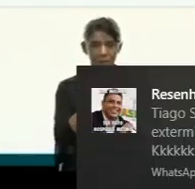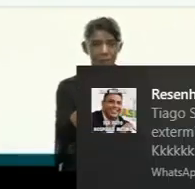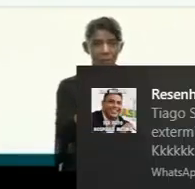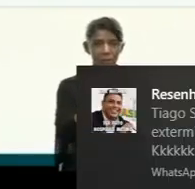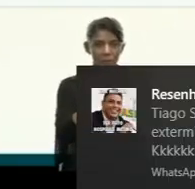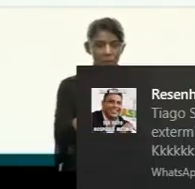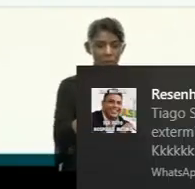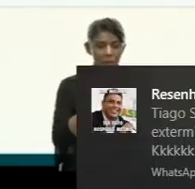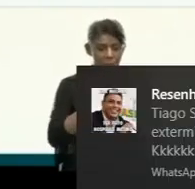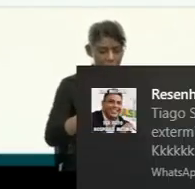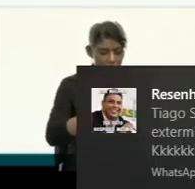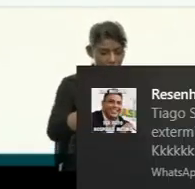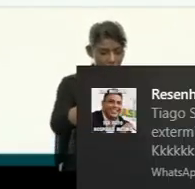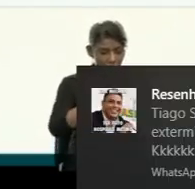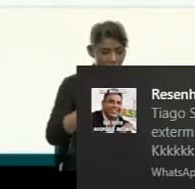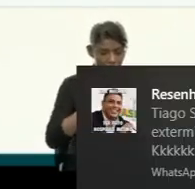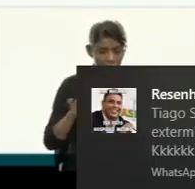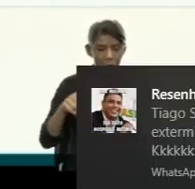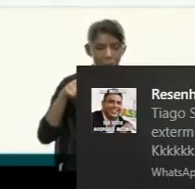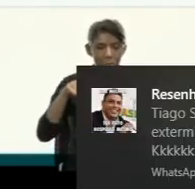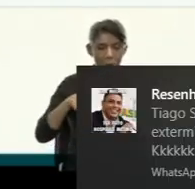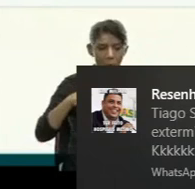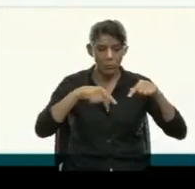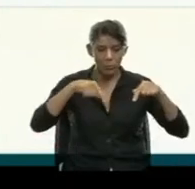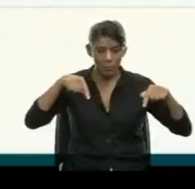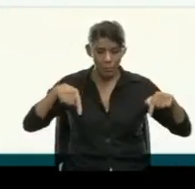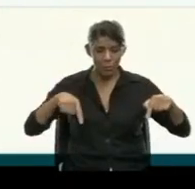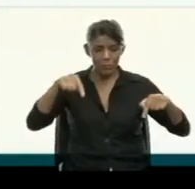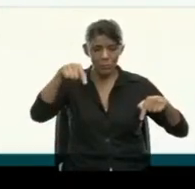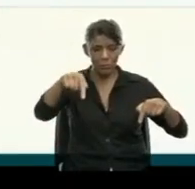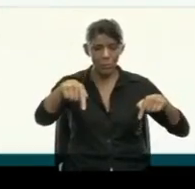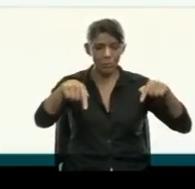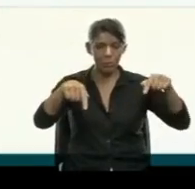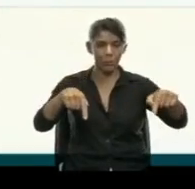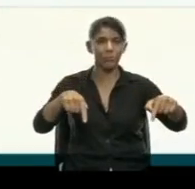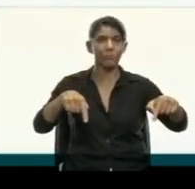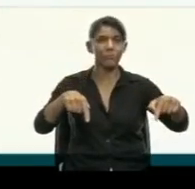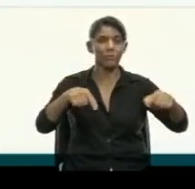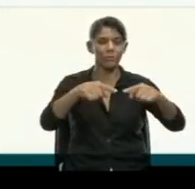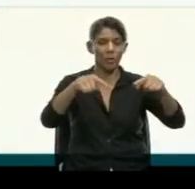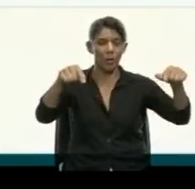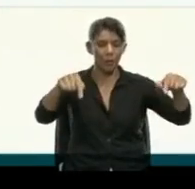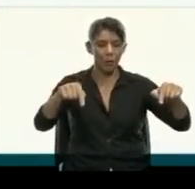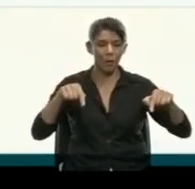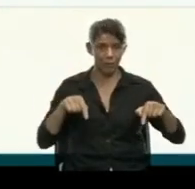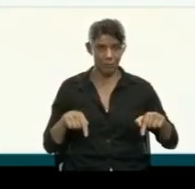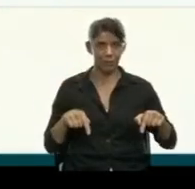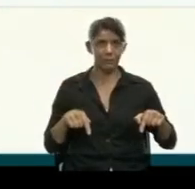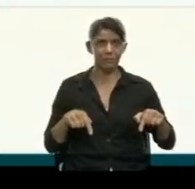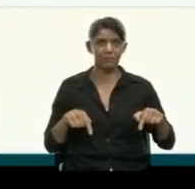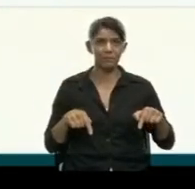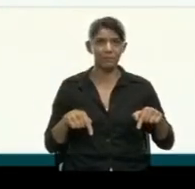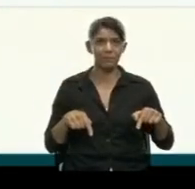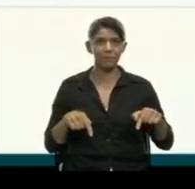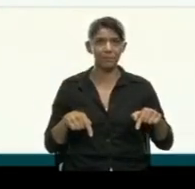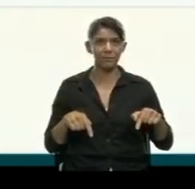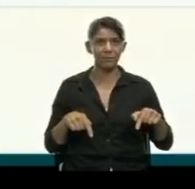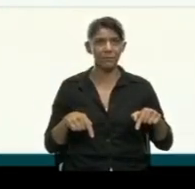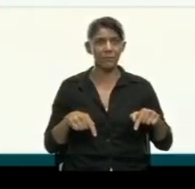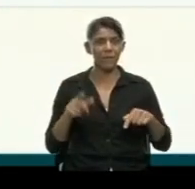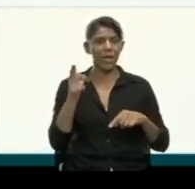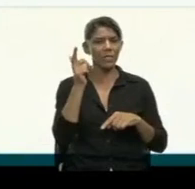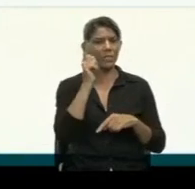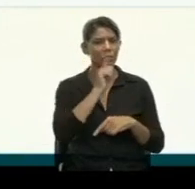dos pontos no projeto. Então, a gente só colocou os cantos da obra, certo? Daí, a gente